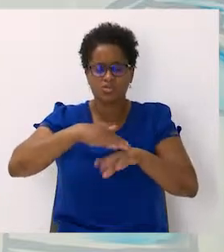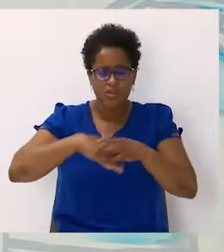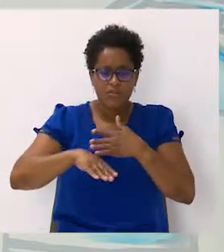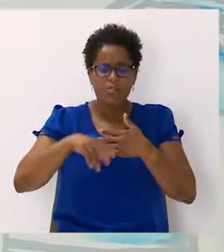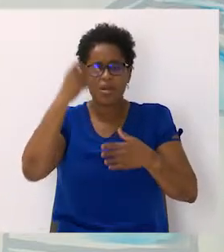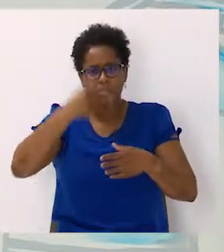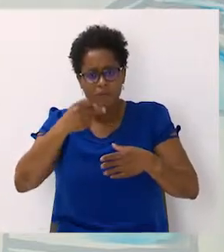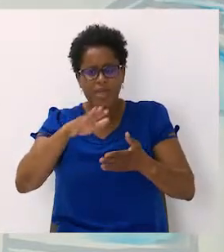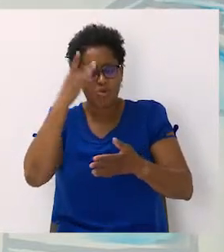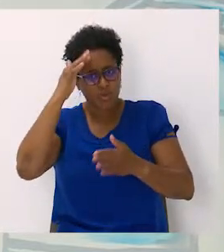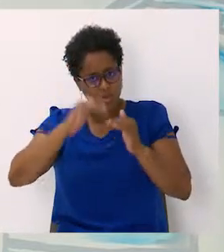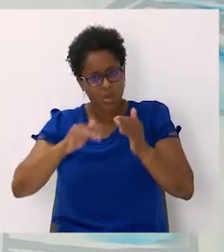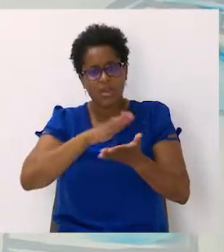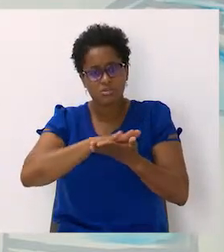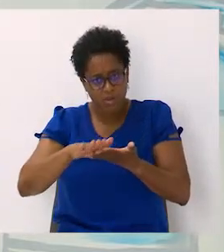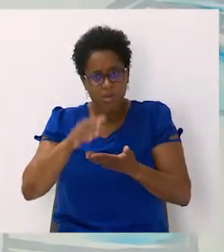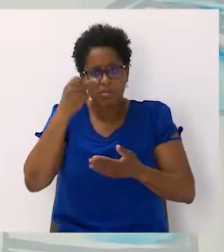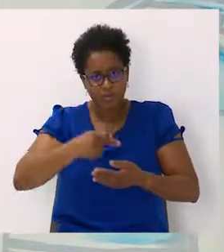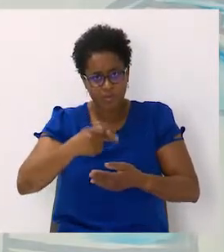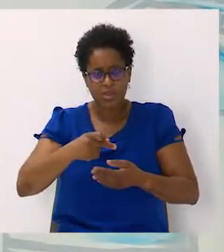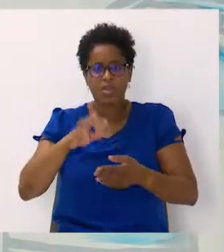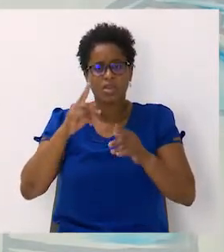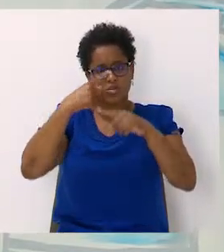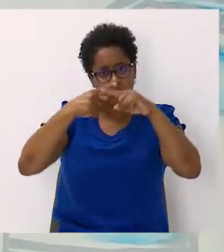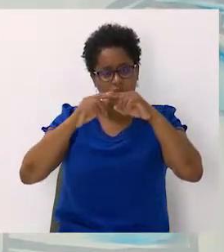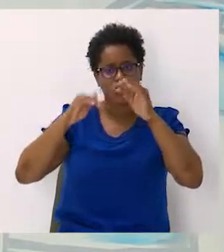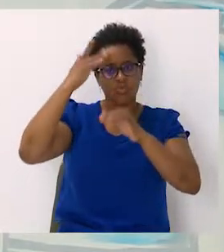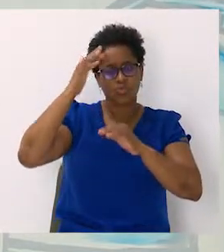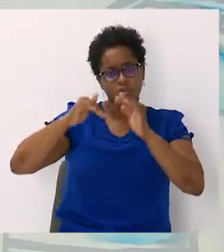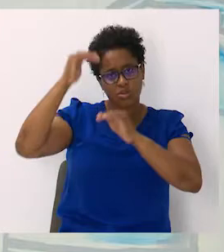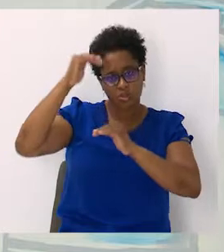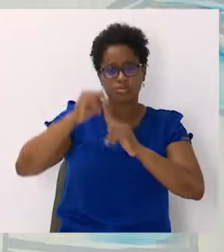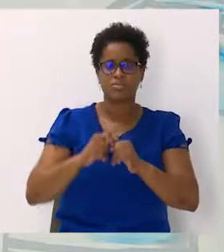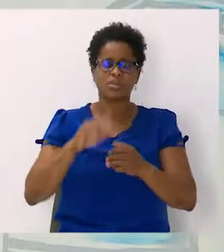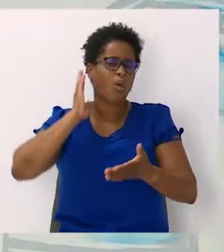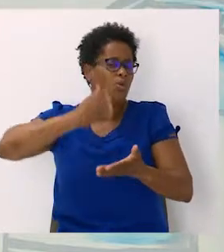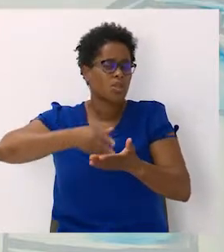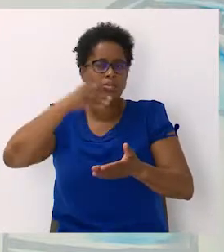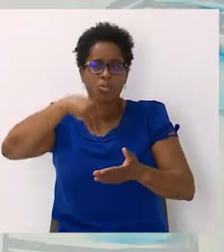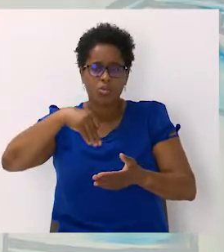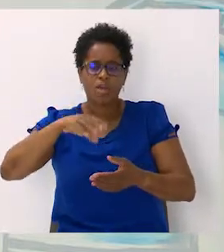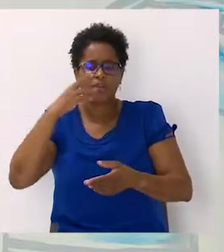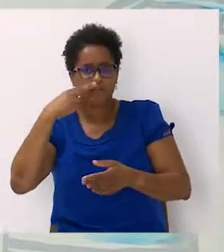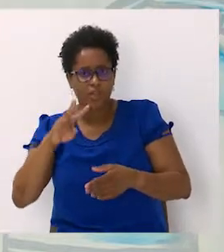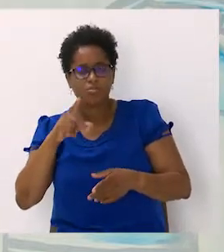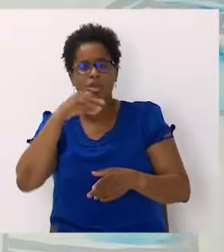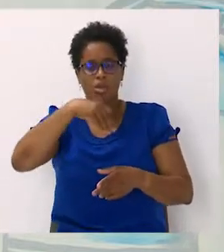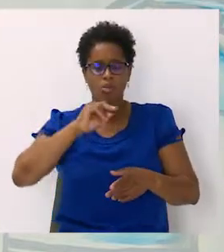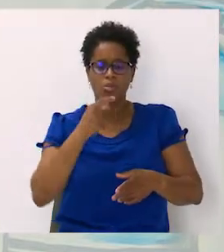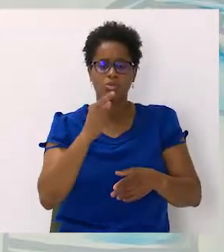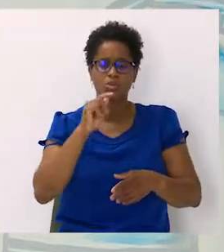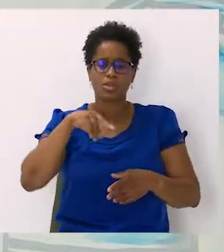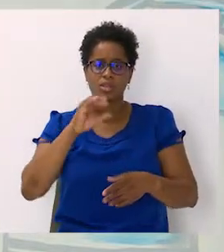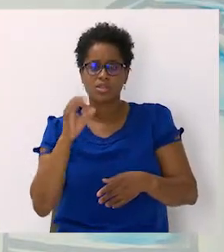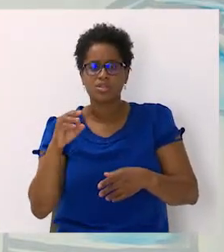e vamos multiplicar os expoentes. A última propriedade que vimos foi potência de